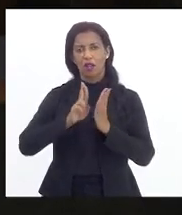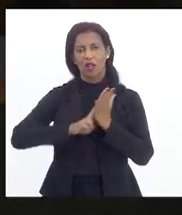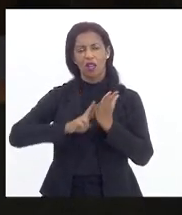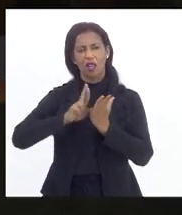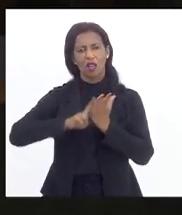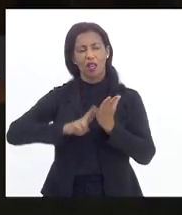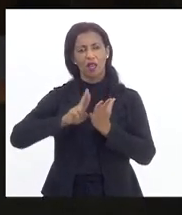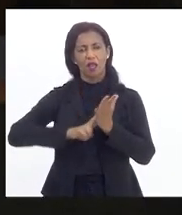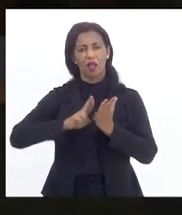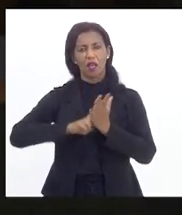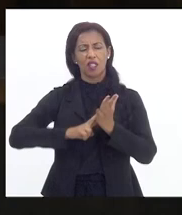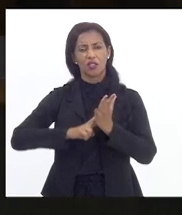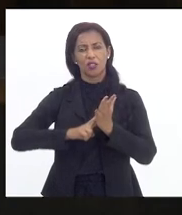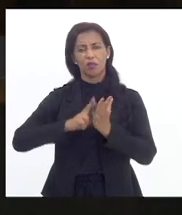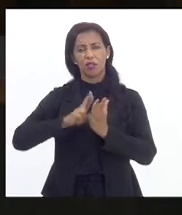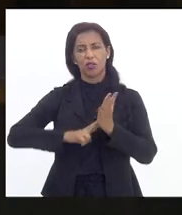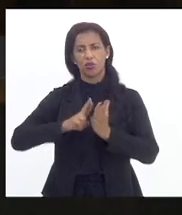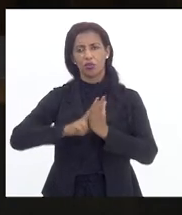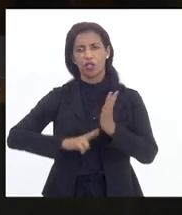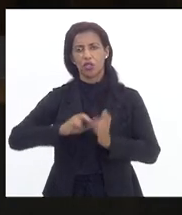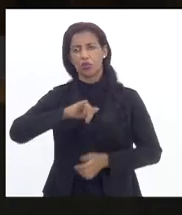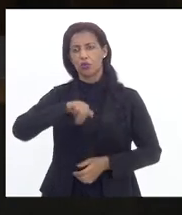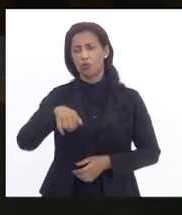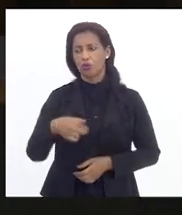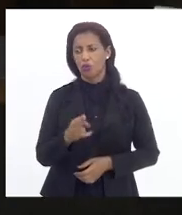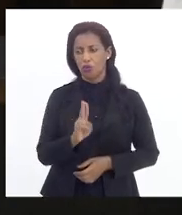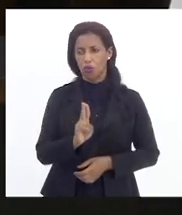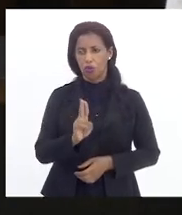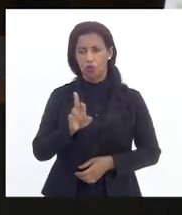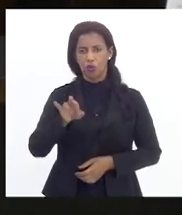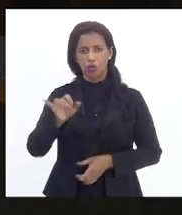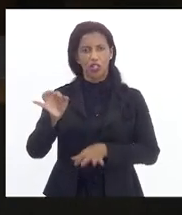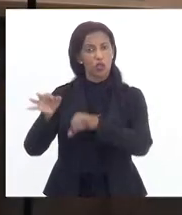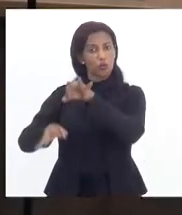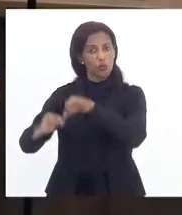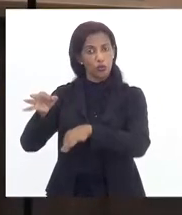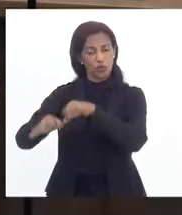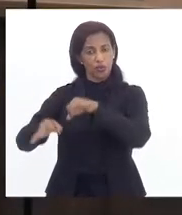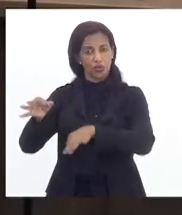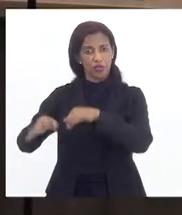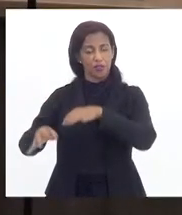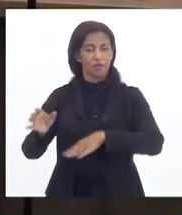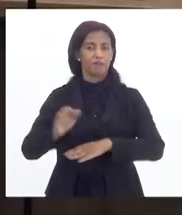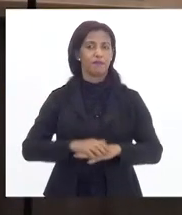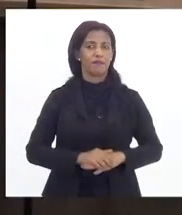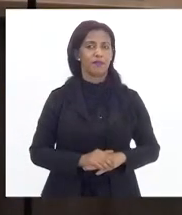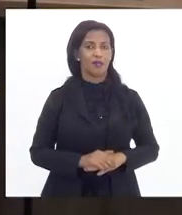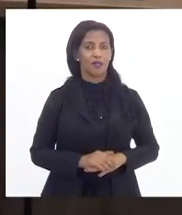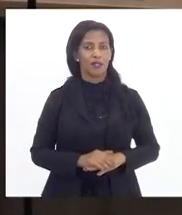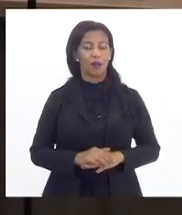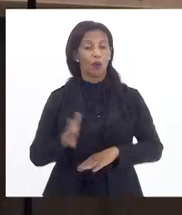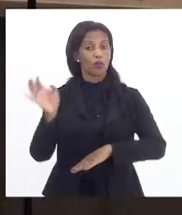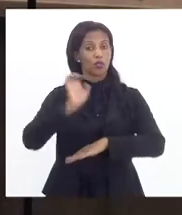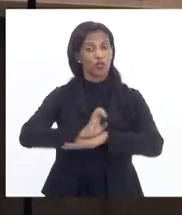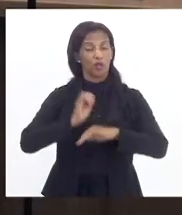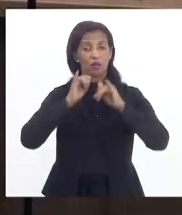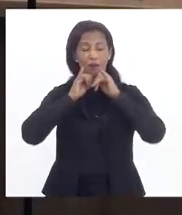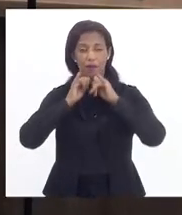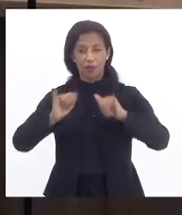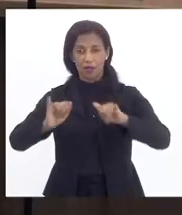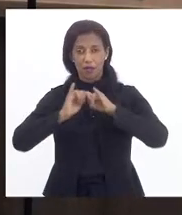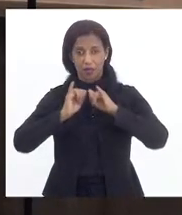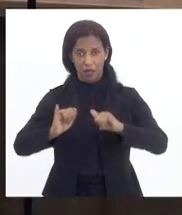jurídico único dos Servidores quando o estado na mensagem